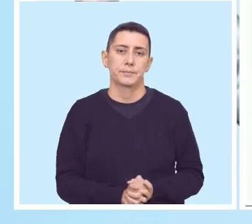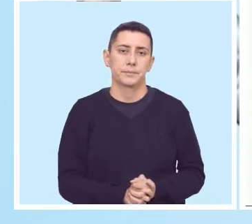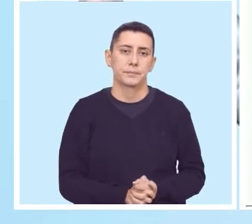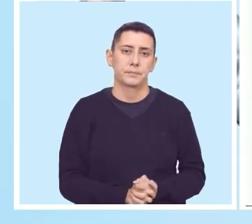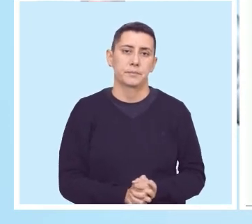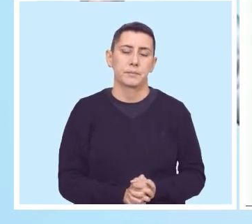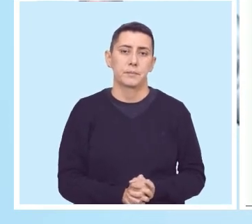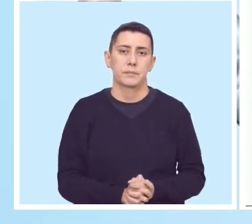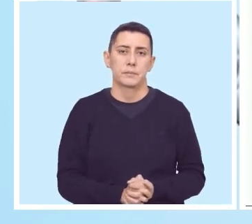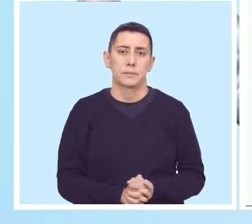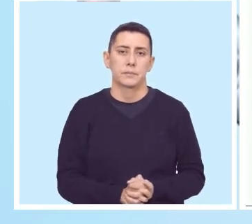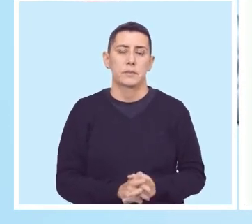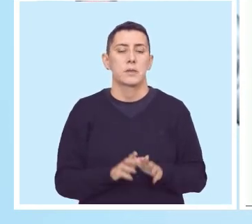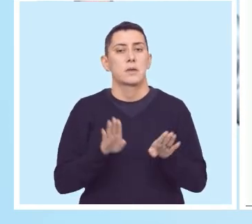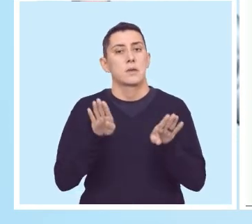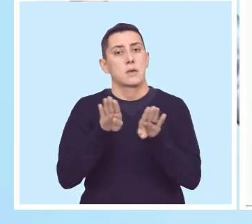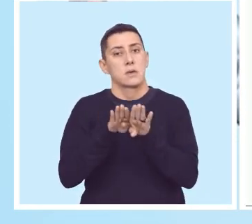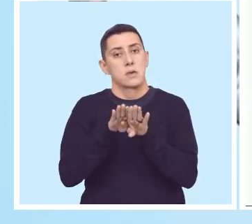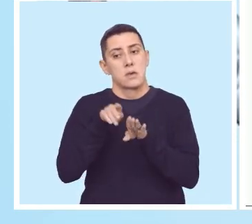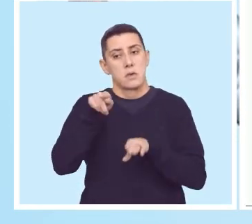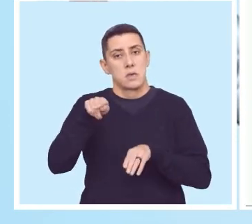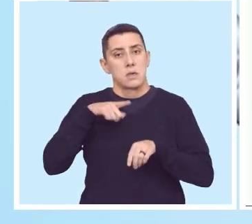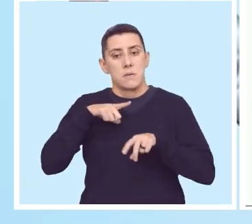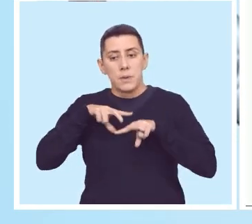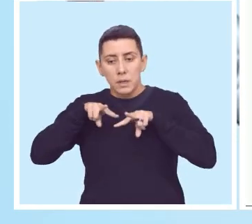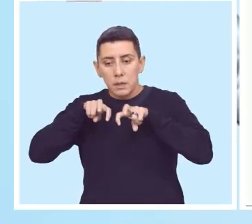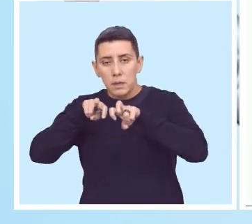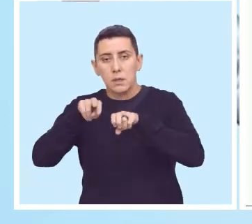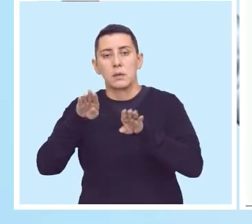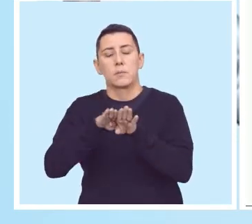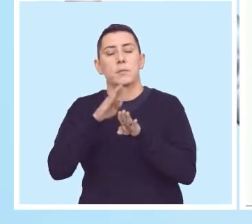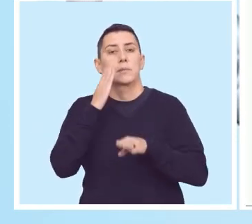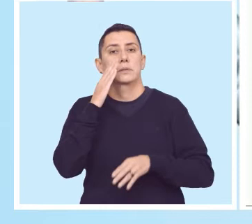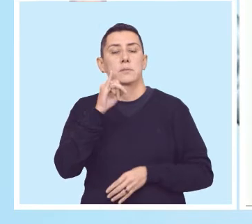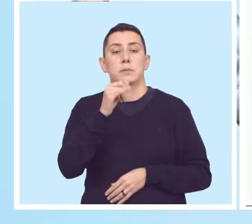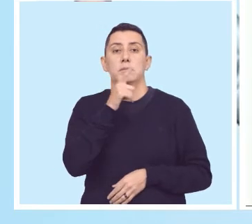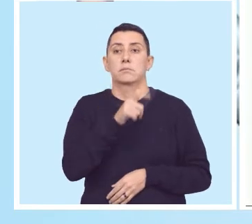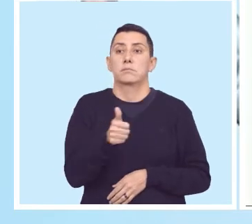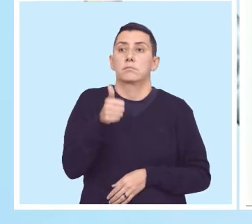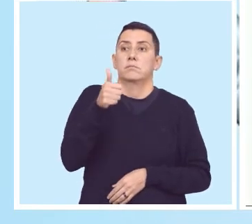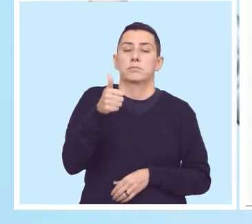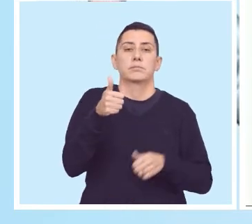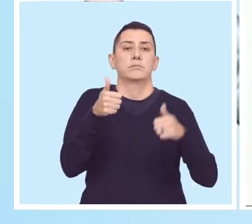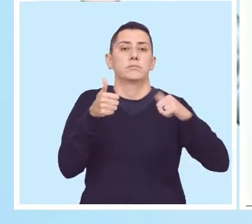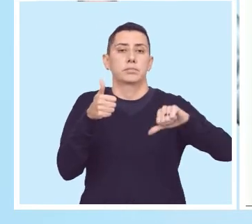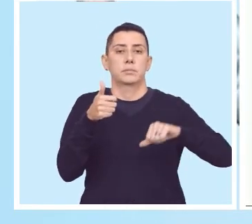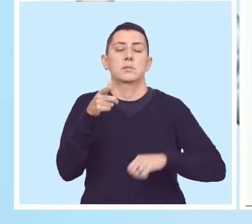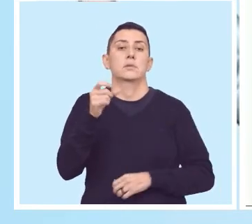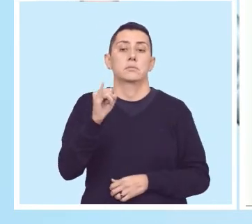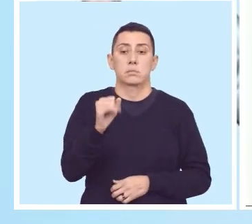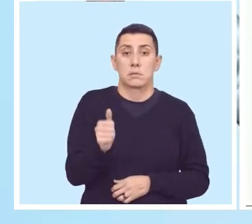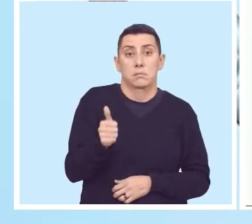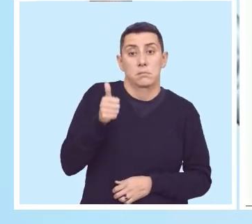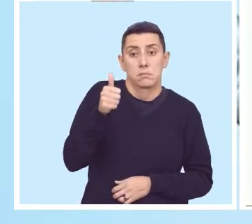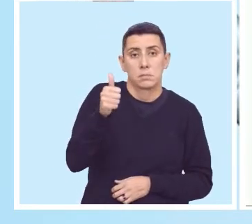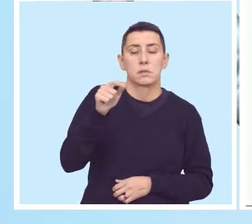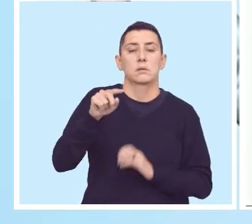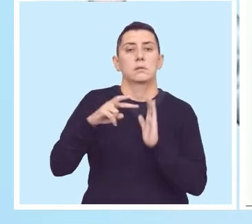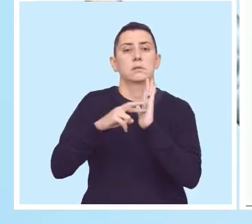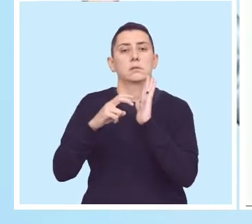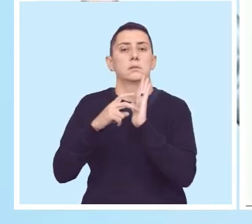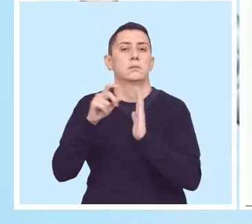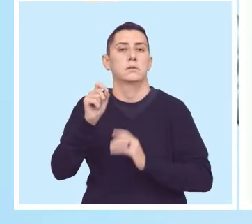disso, o motor de AI também é composto pelo módulo de autenticação e predição. O módulo de autenticação é basicamente um módulo